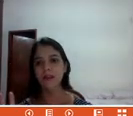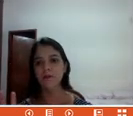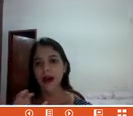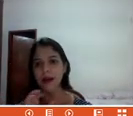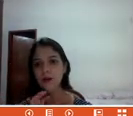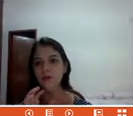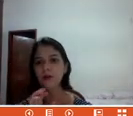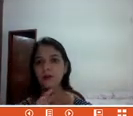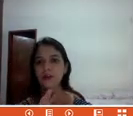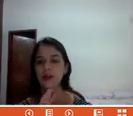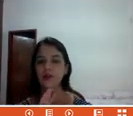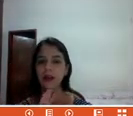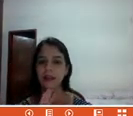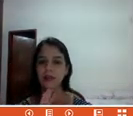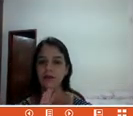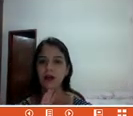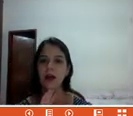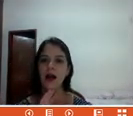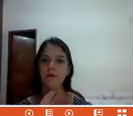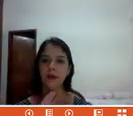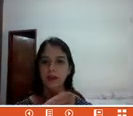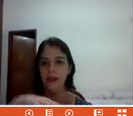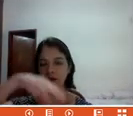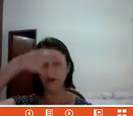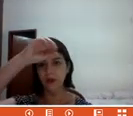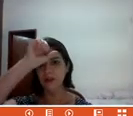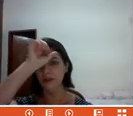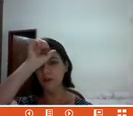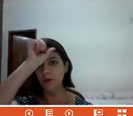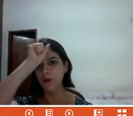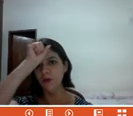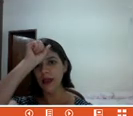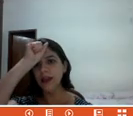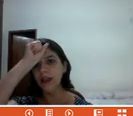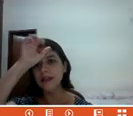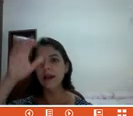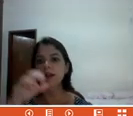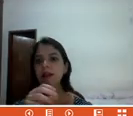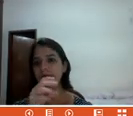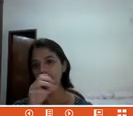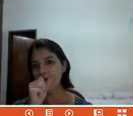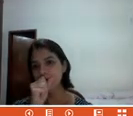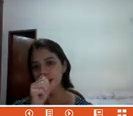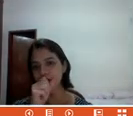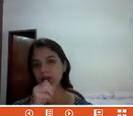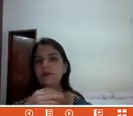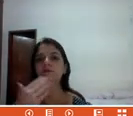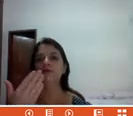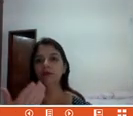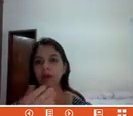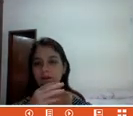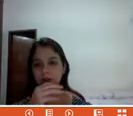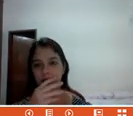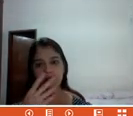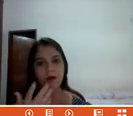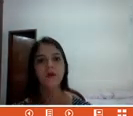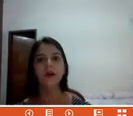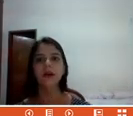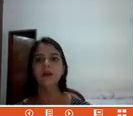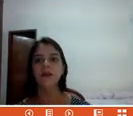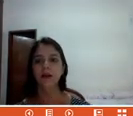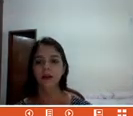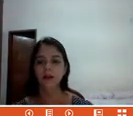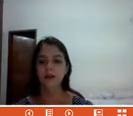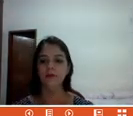coisa que separa o ponto de articulação. Aprender, eu vou usar o ponto na testa, laranja na frente da